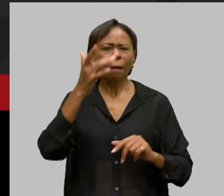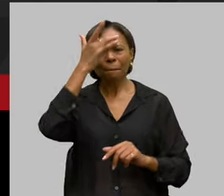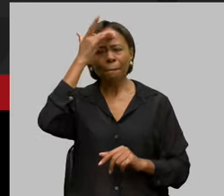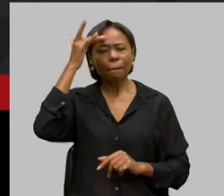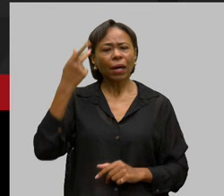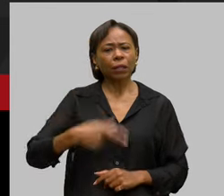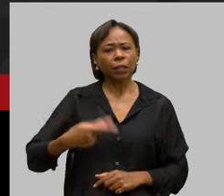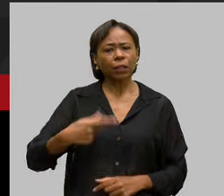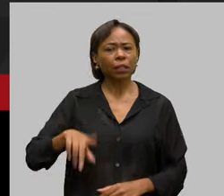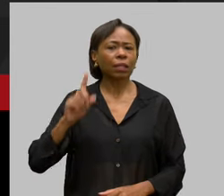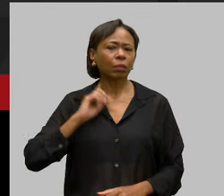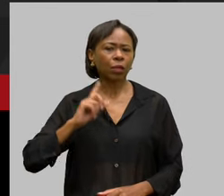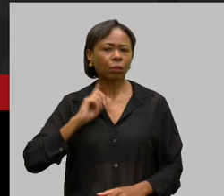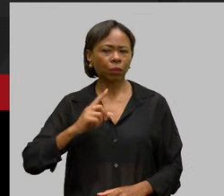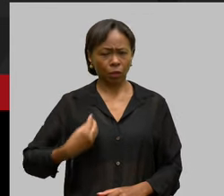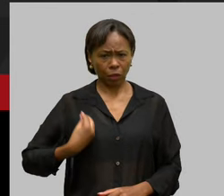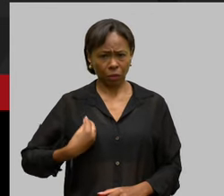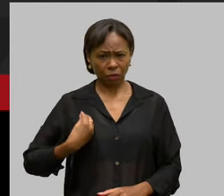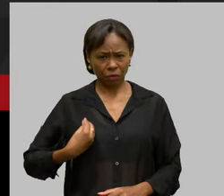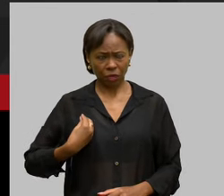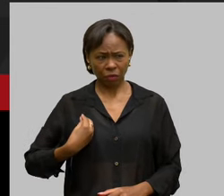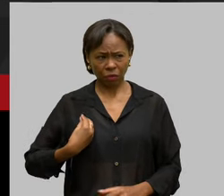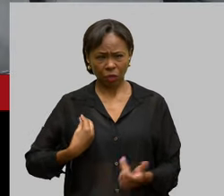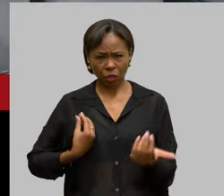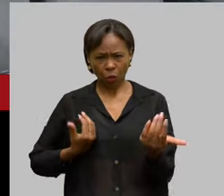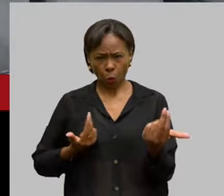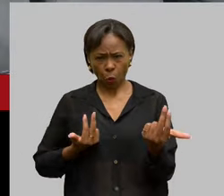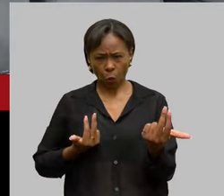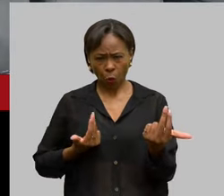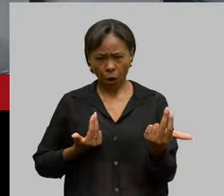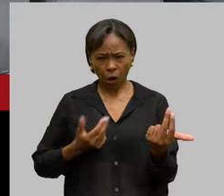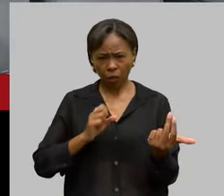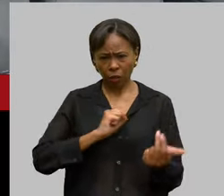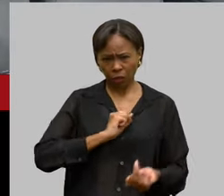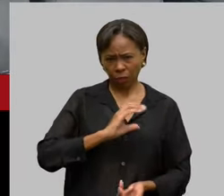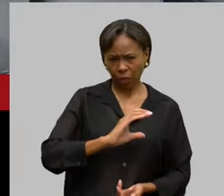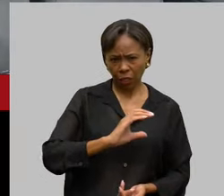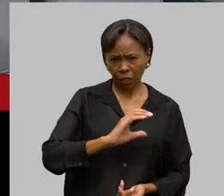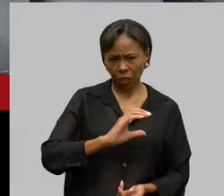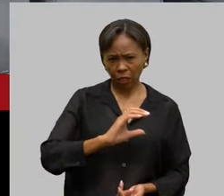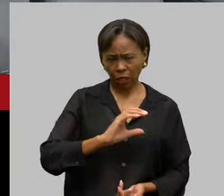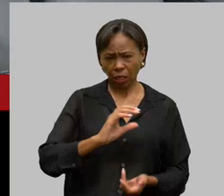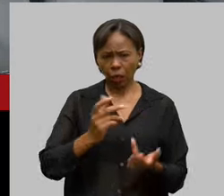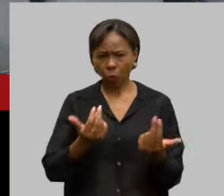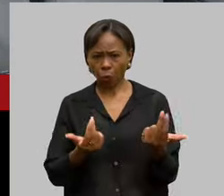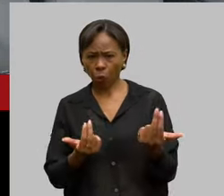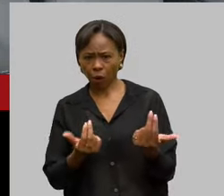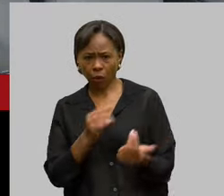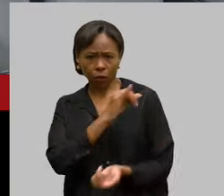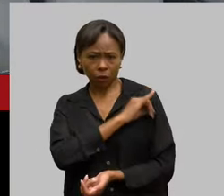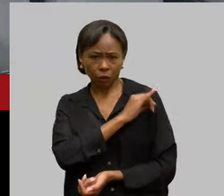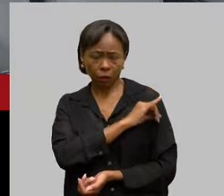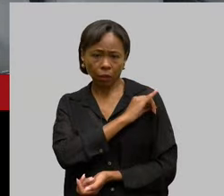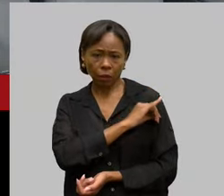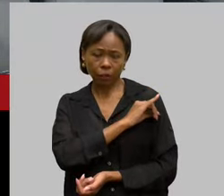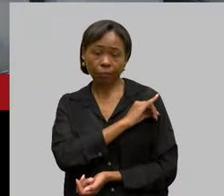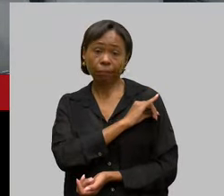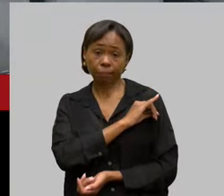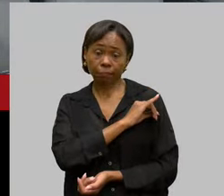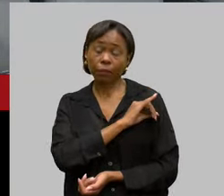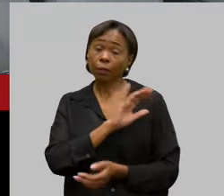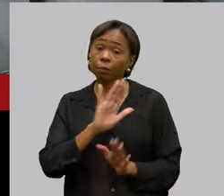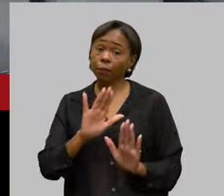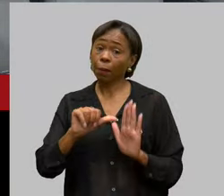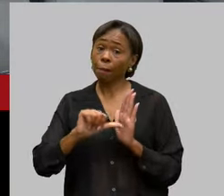quanto o Estado de Santa Catarina mais ou menos com o estado do Rio de Janeiro e por aí vai eh pela primeira vez uma portaria